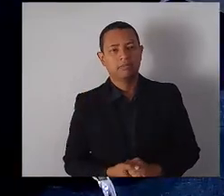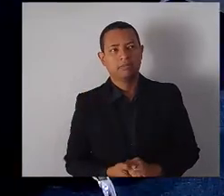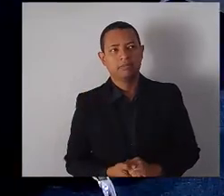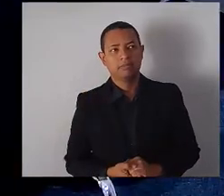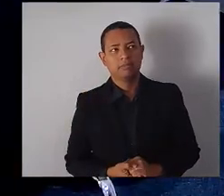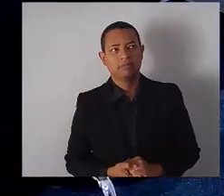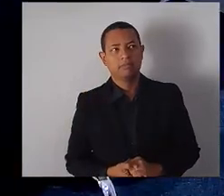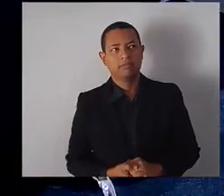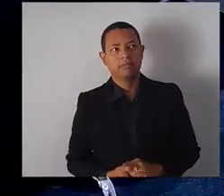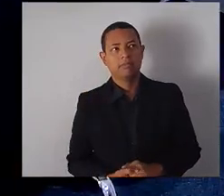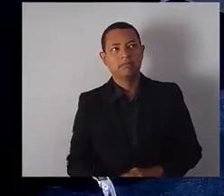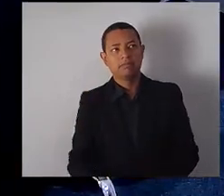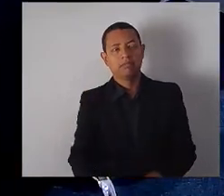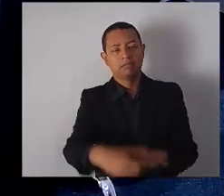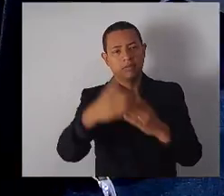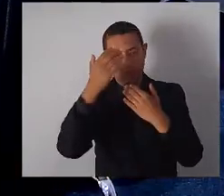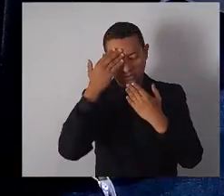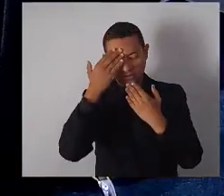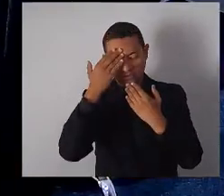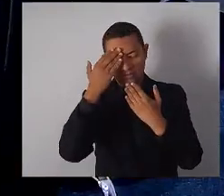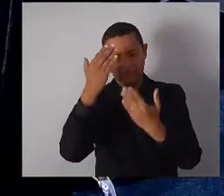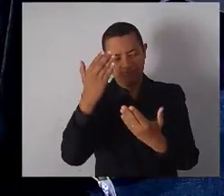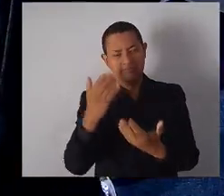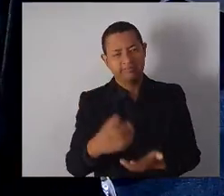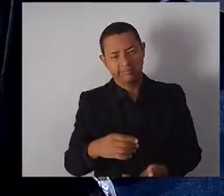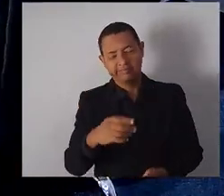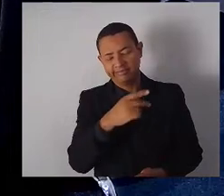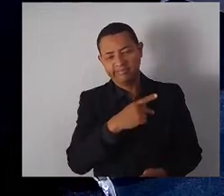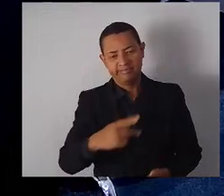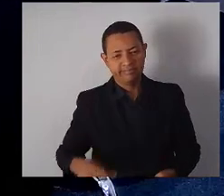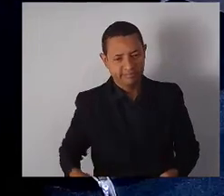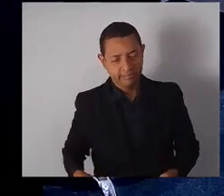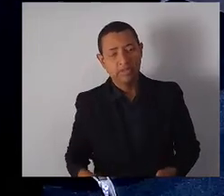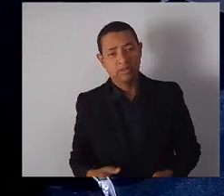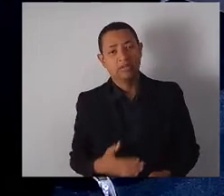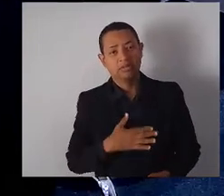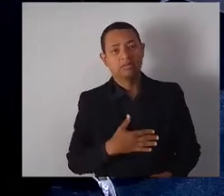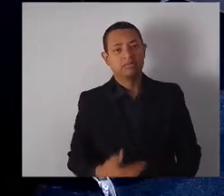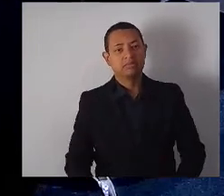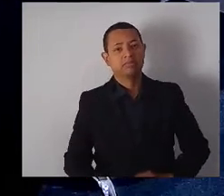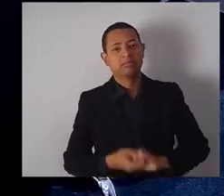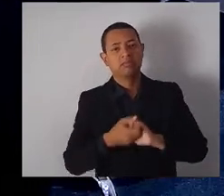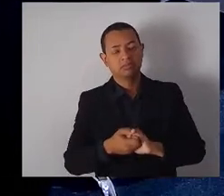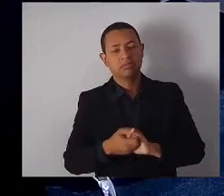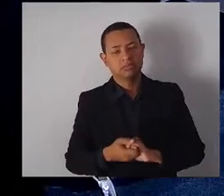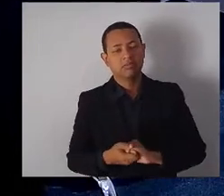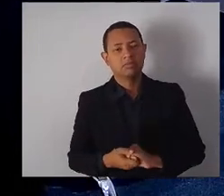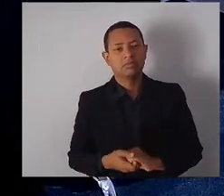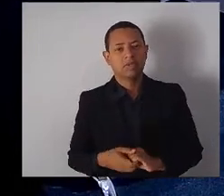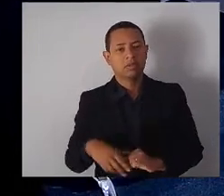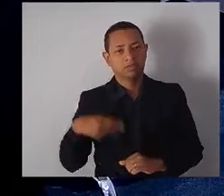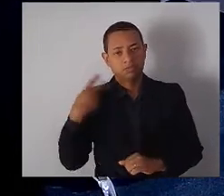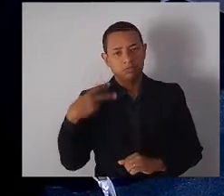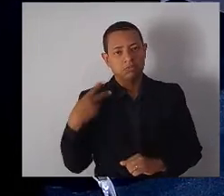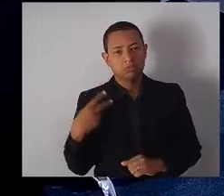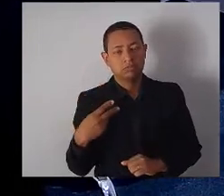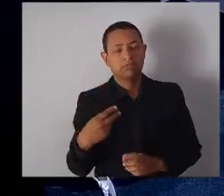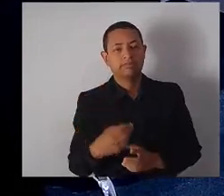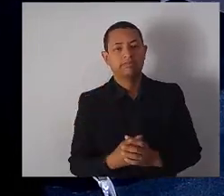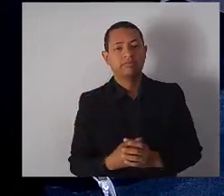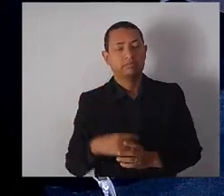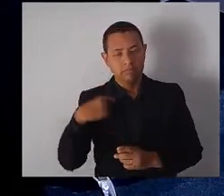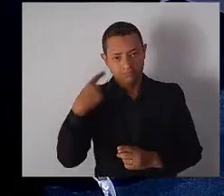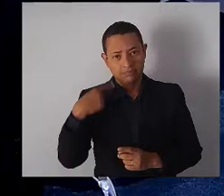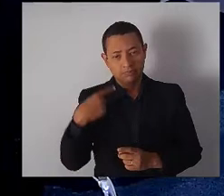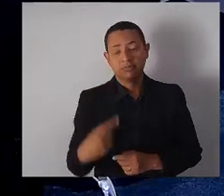Obrigado, senhor presidente, mais uma vez. Gostaria de cumprimentar inicialmente os advogados que fizeram a sustentação oral, doutora